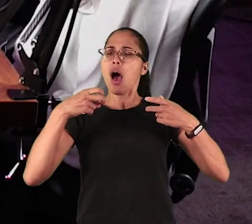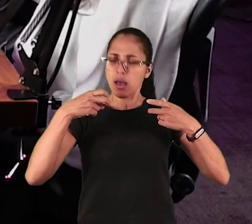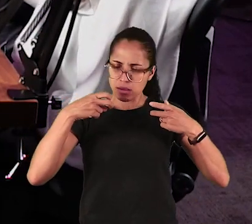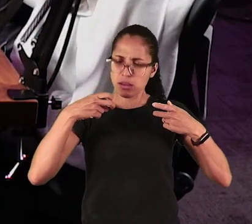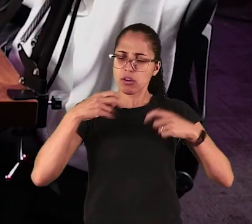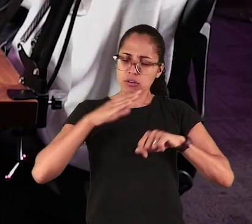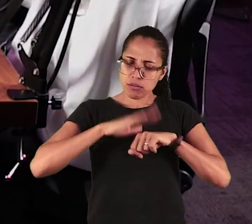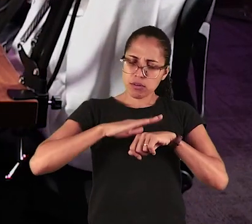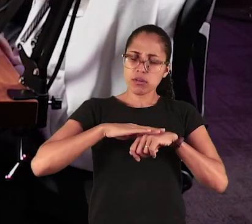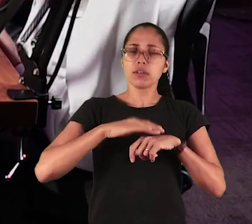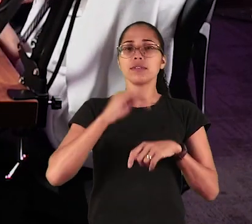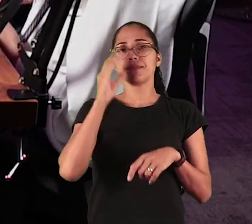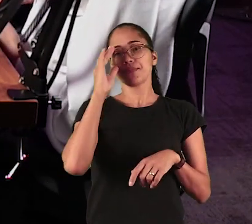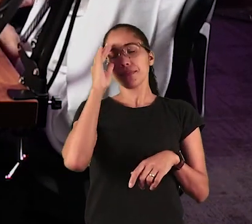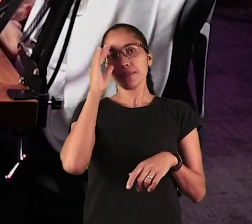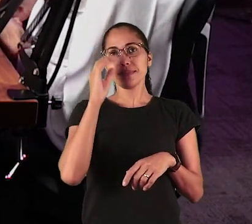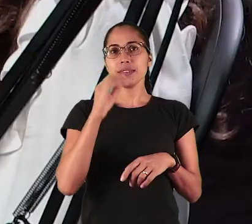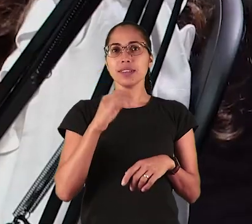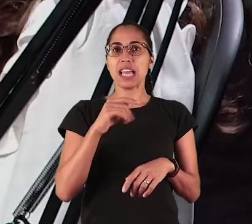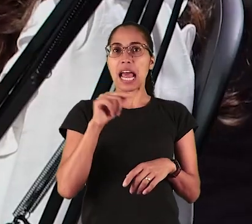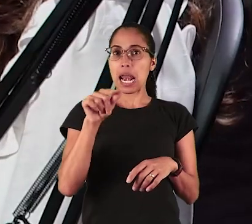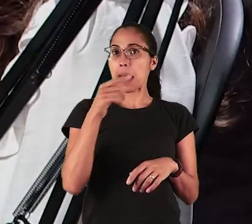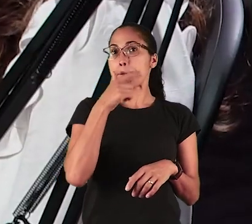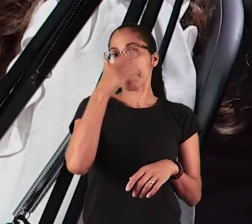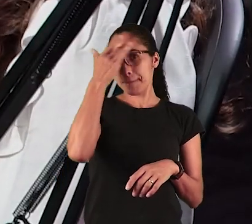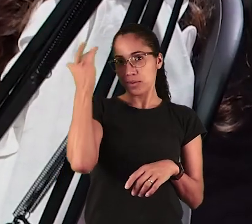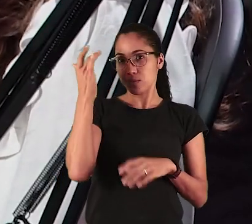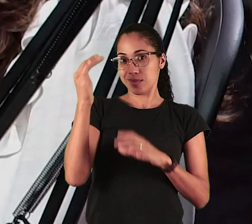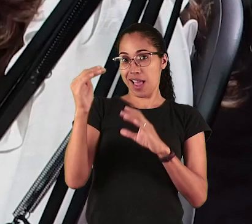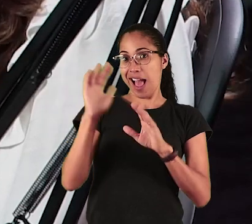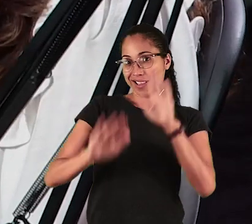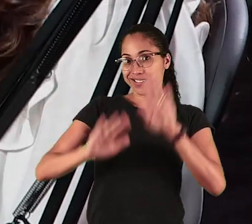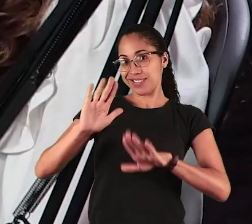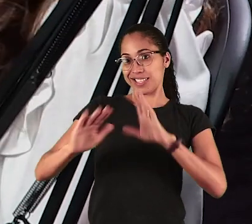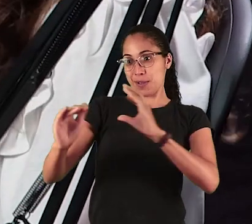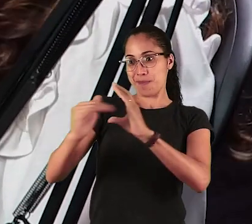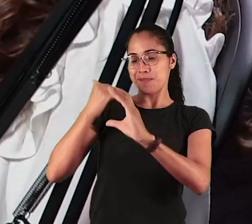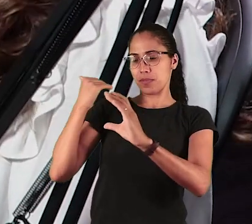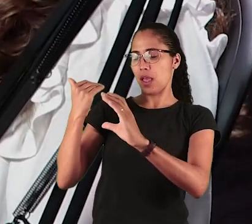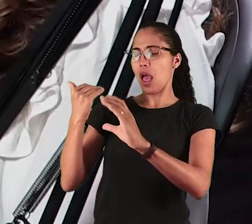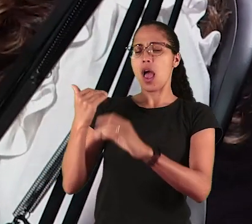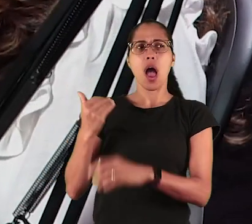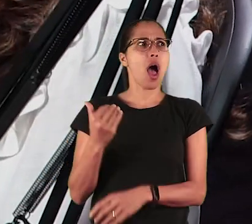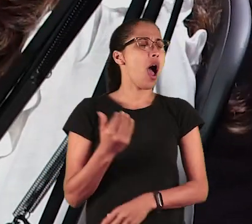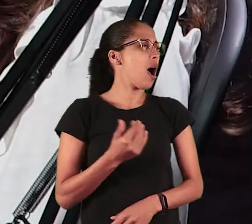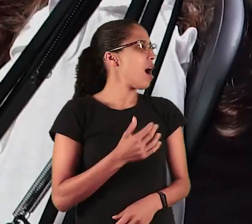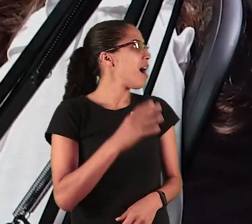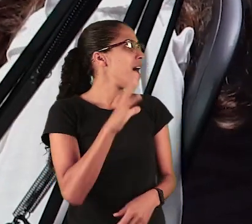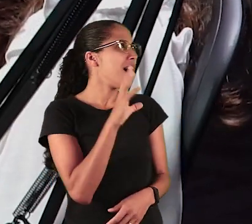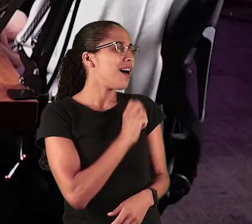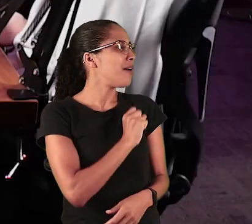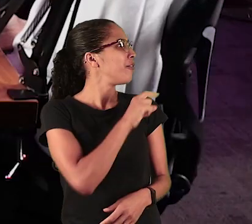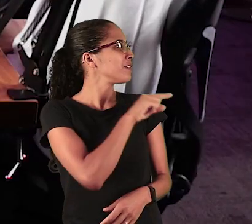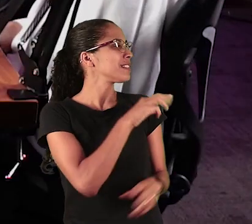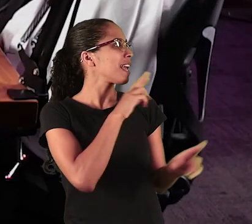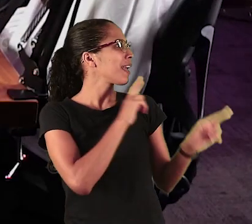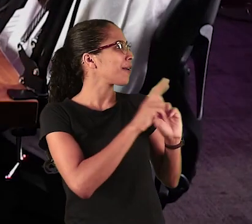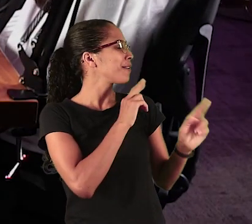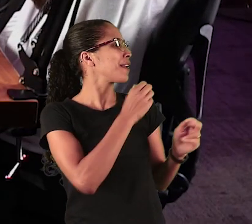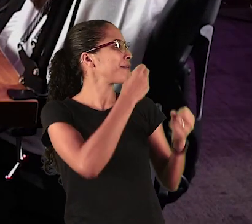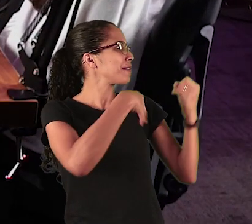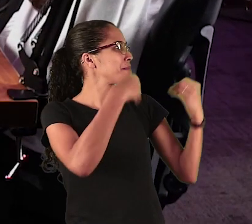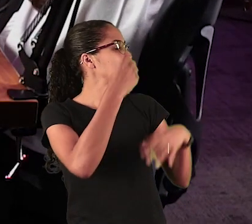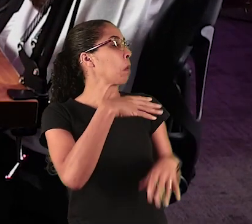nunca pensou de repente chega alguém manda uma mensagem para mim e falou assim adorei o que você falou na reunião hoje eu falei assim e o poder de você